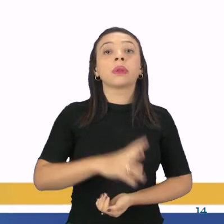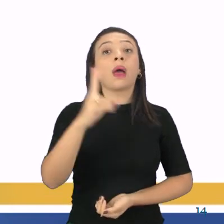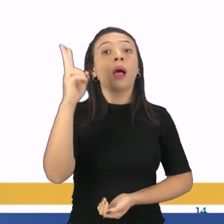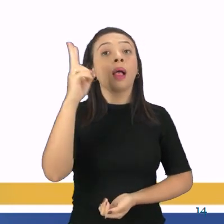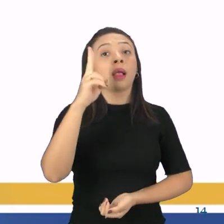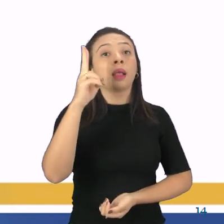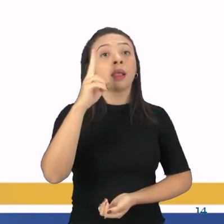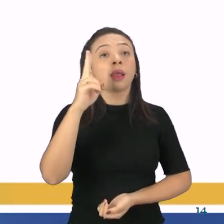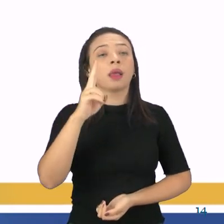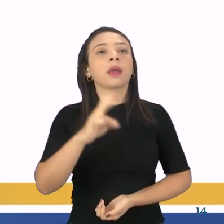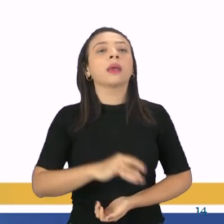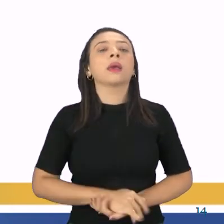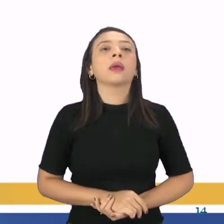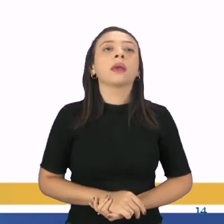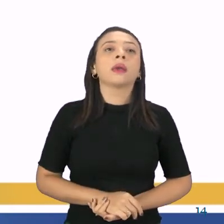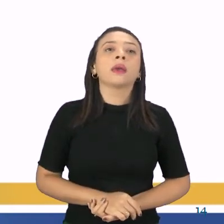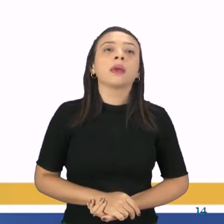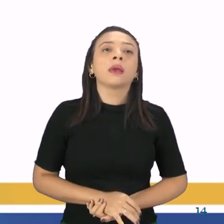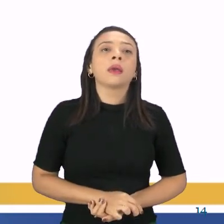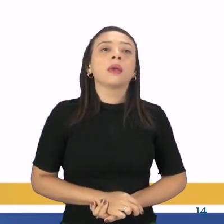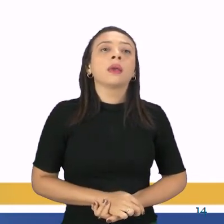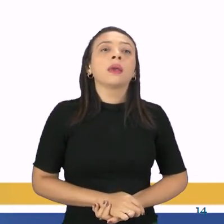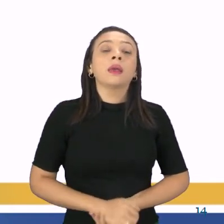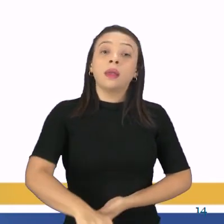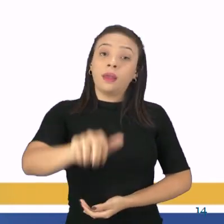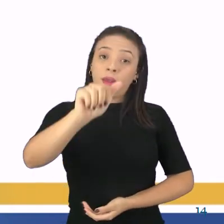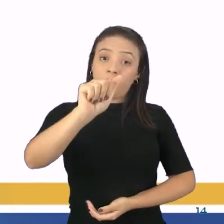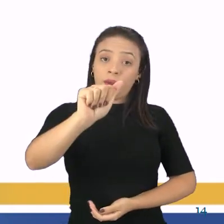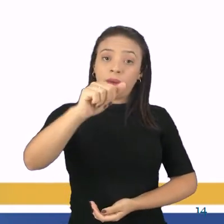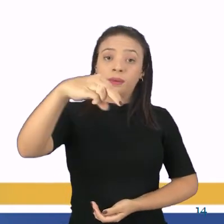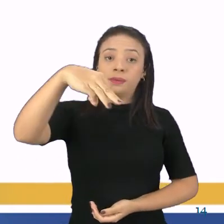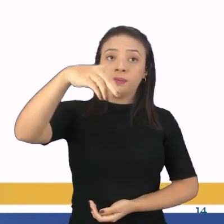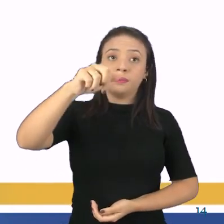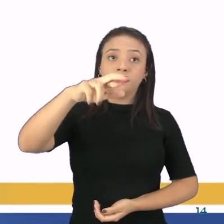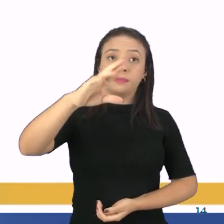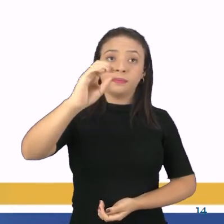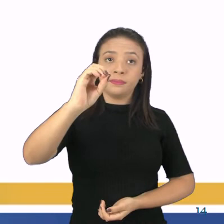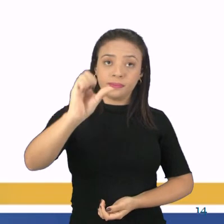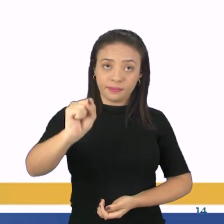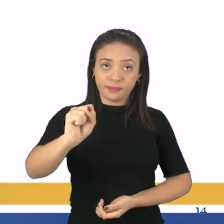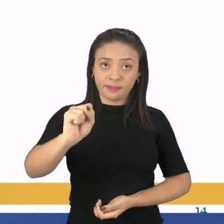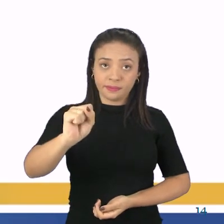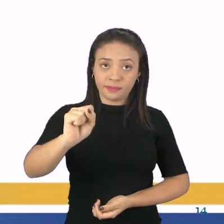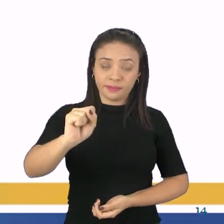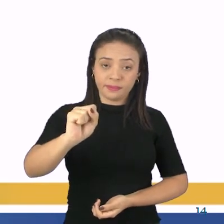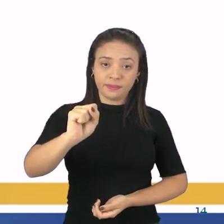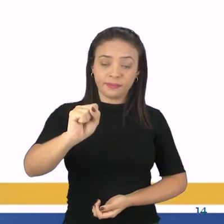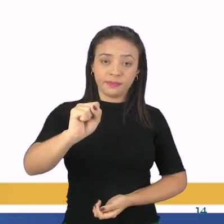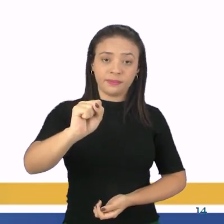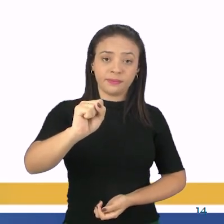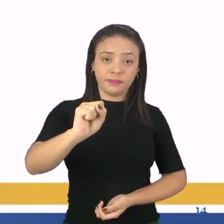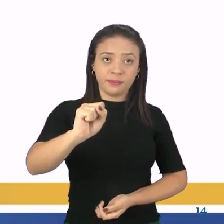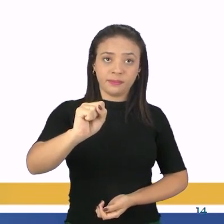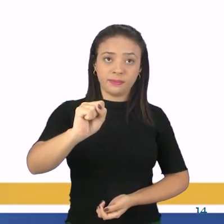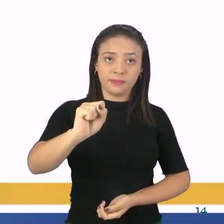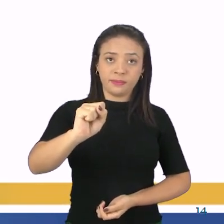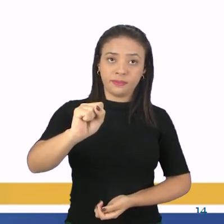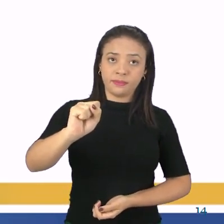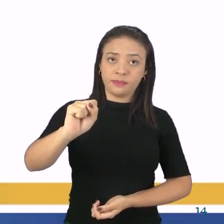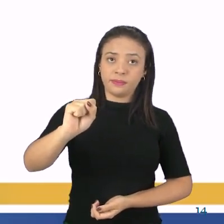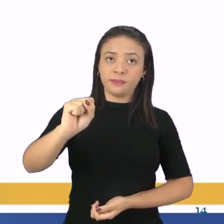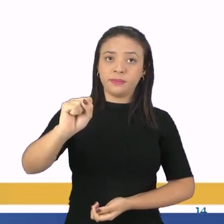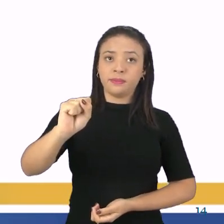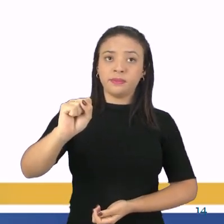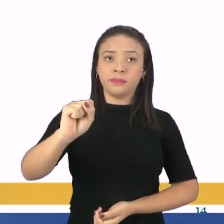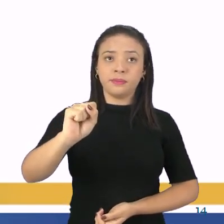observar a conjugação correta, certo? Então, na frase letra A, Marcus is tired.